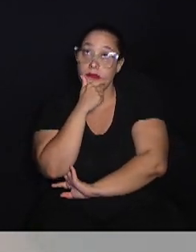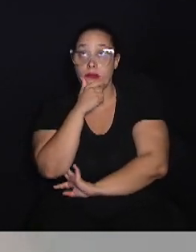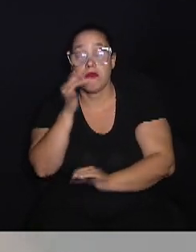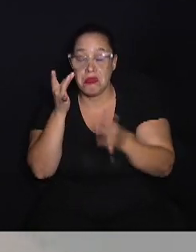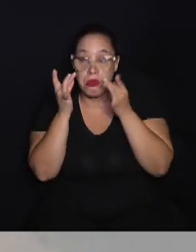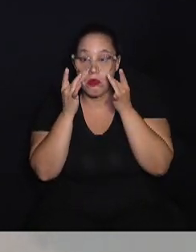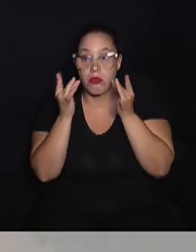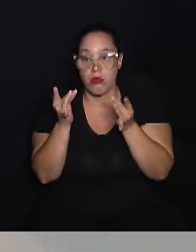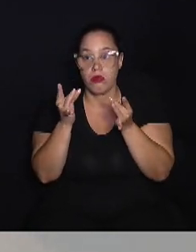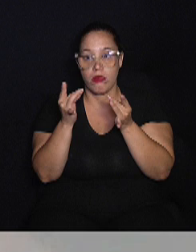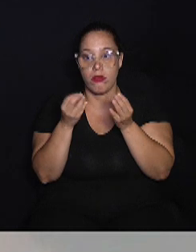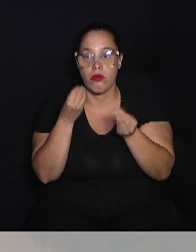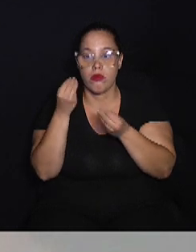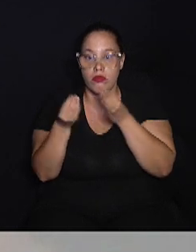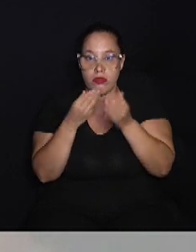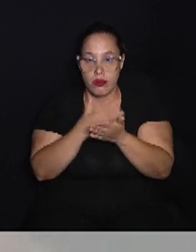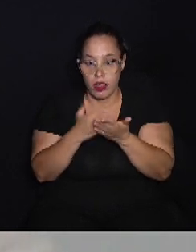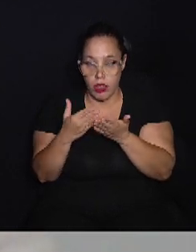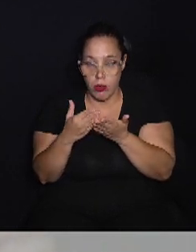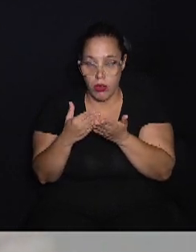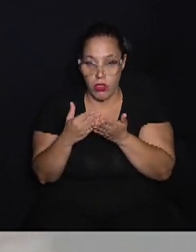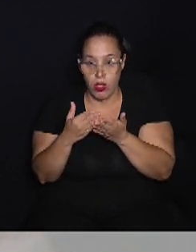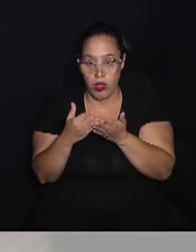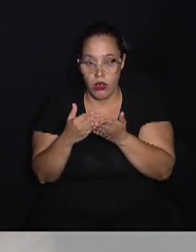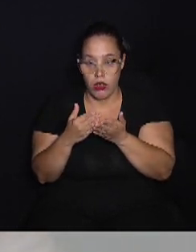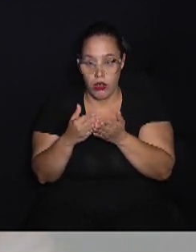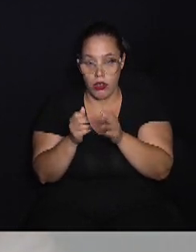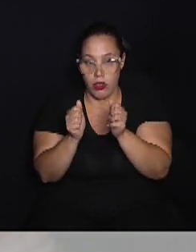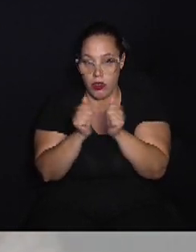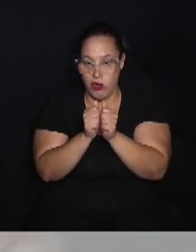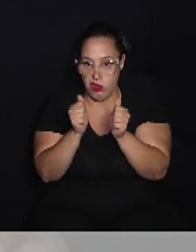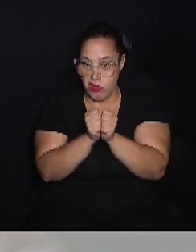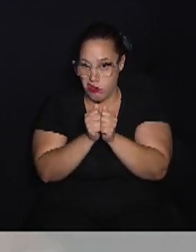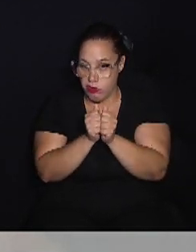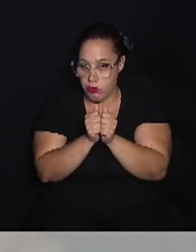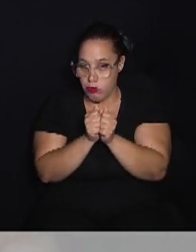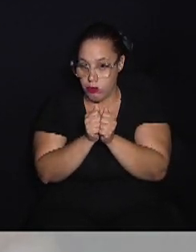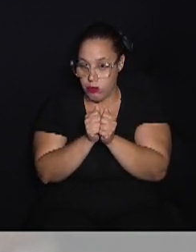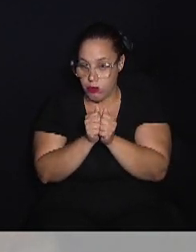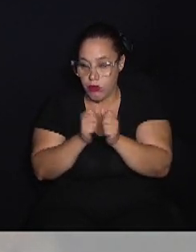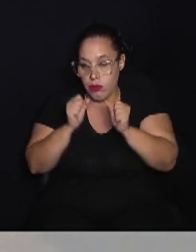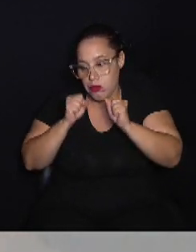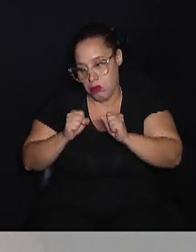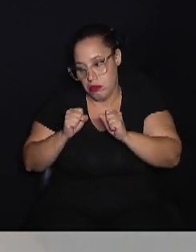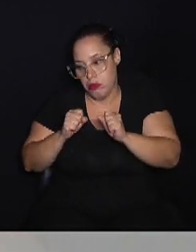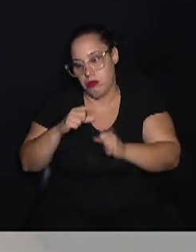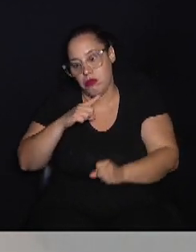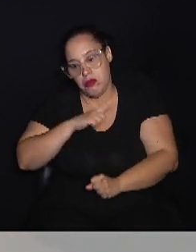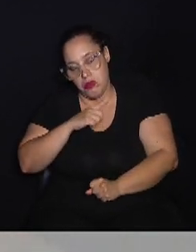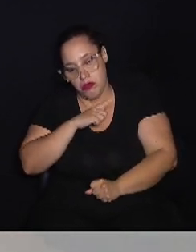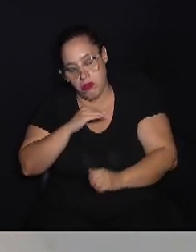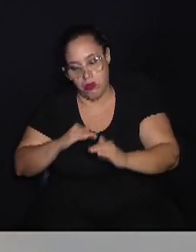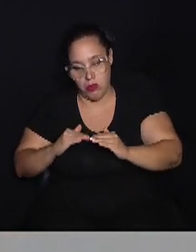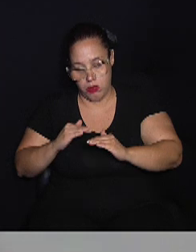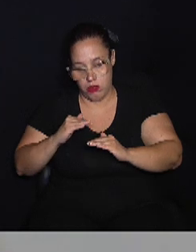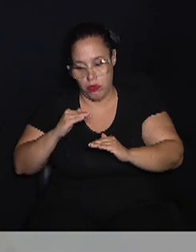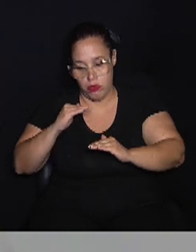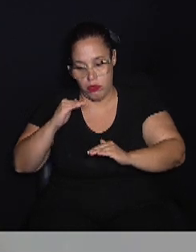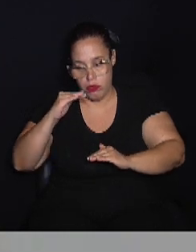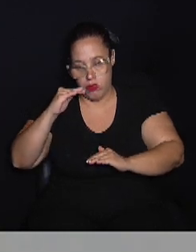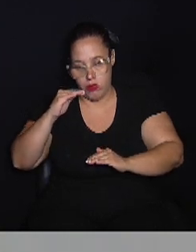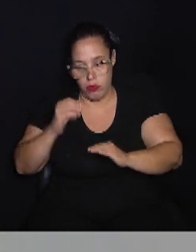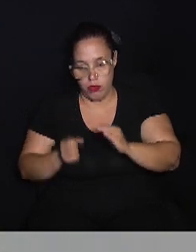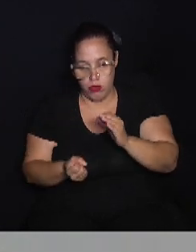atento para saber que iniciou junto com isso pode ter aí o desenvolvimento o